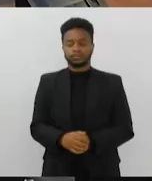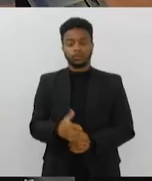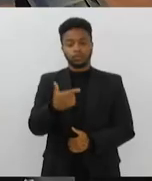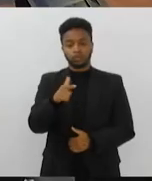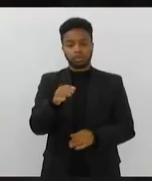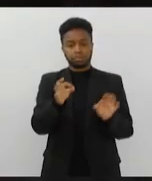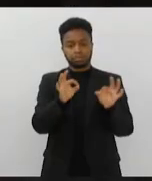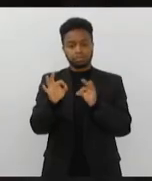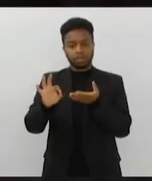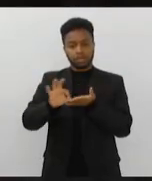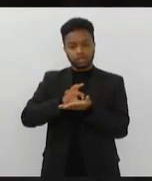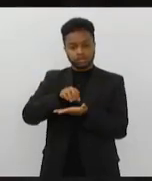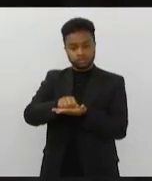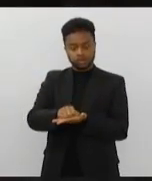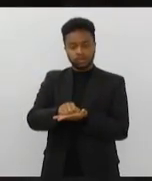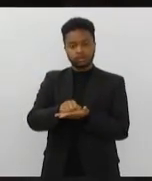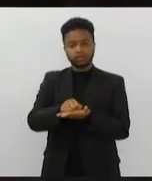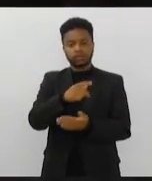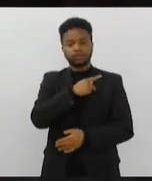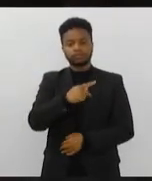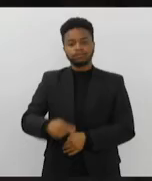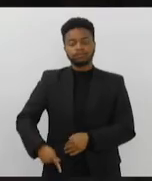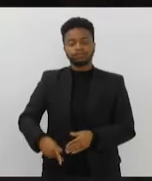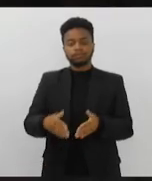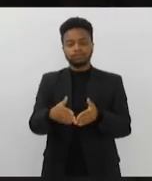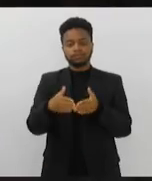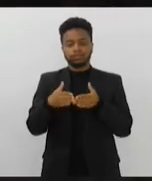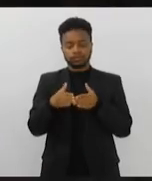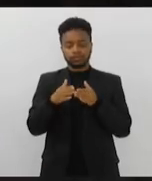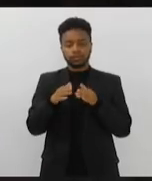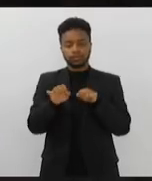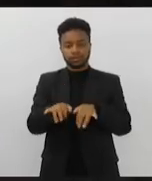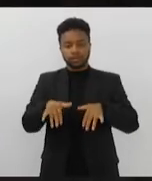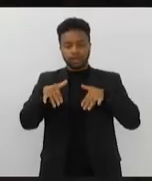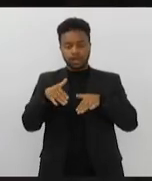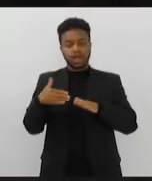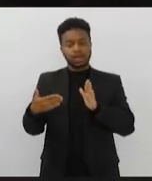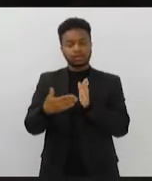Não havendo mais oradores inscritos, a presidência suspende a sessão